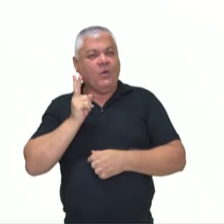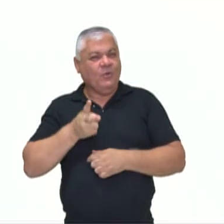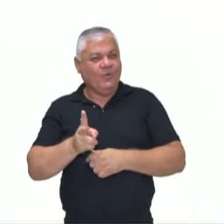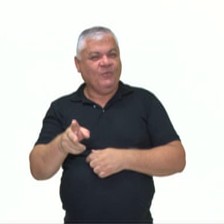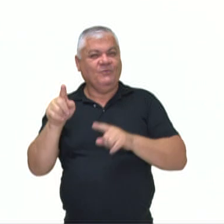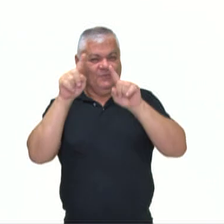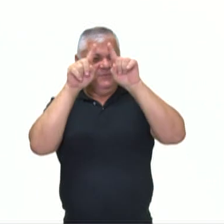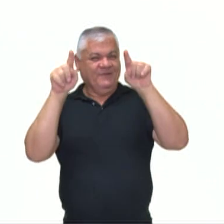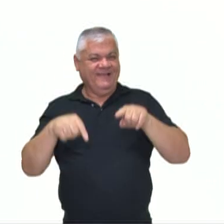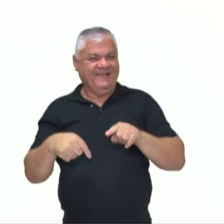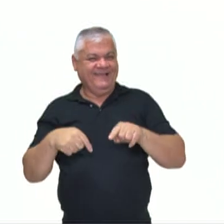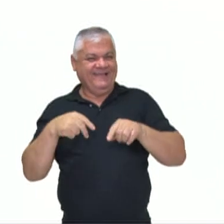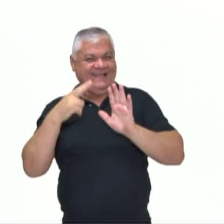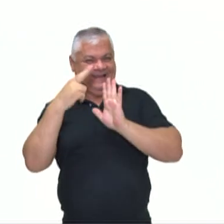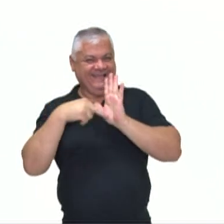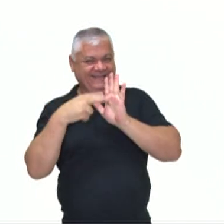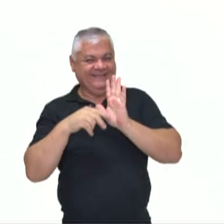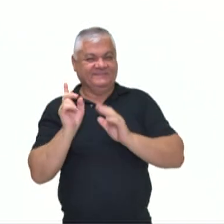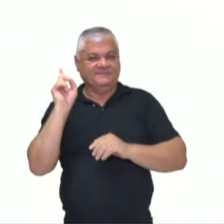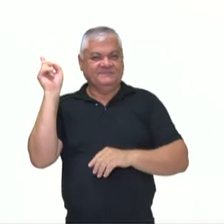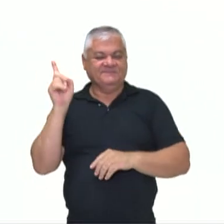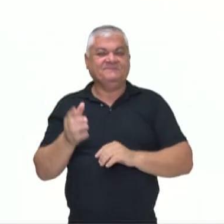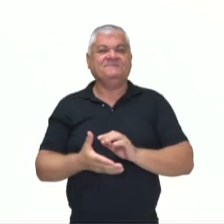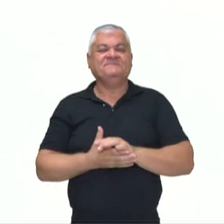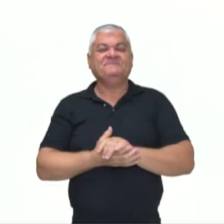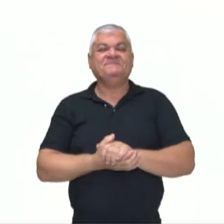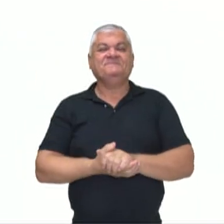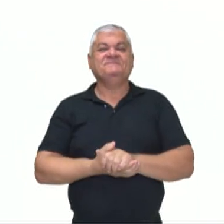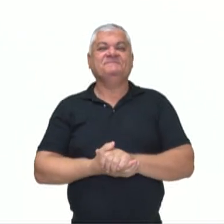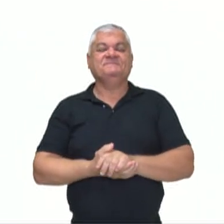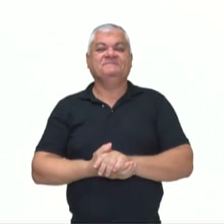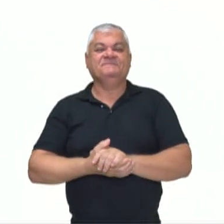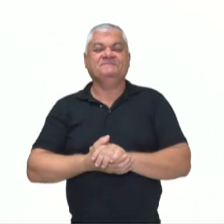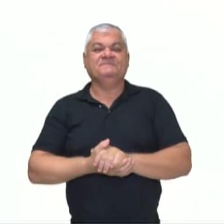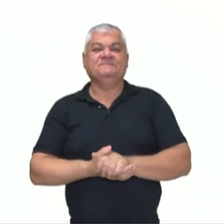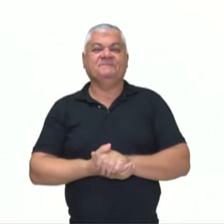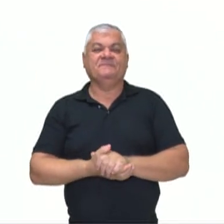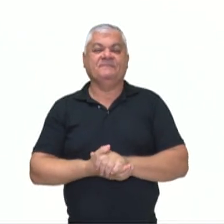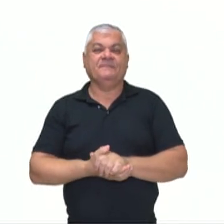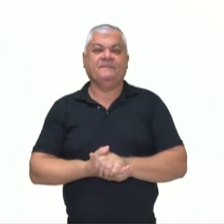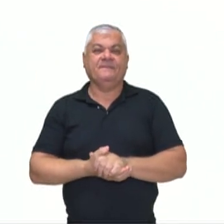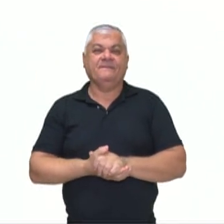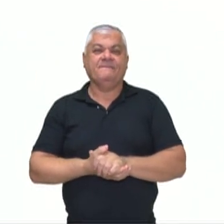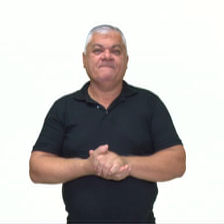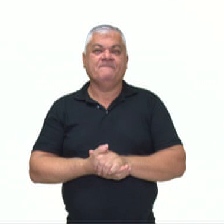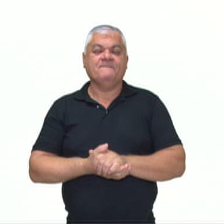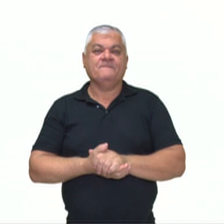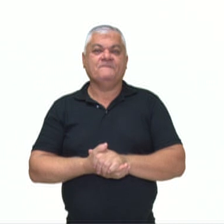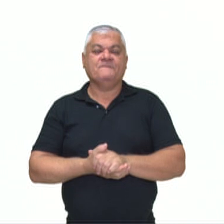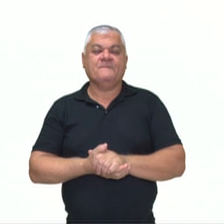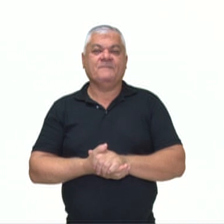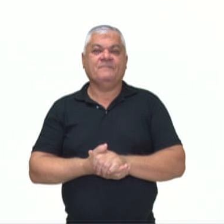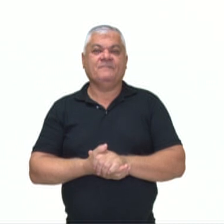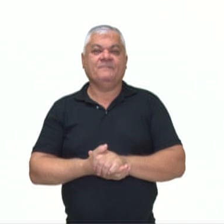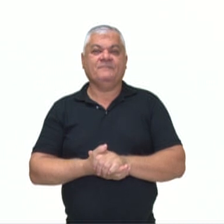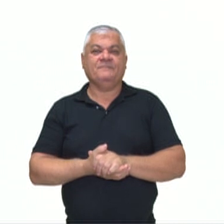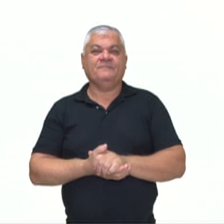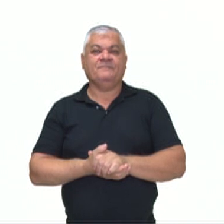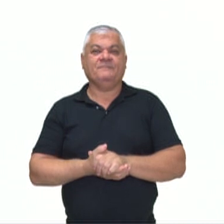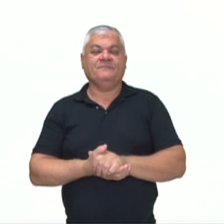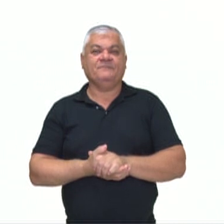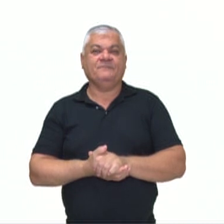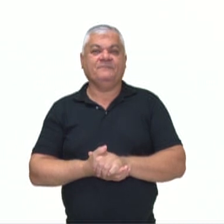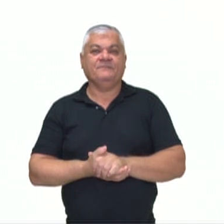uma fiesta de despedida. Sí. Ella va a viajar en 30 de mayo. Su hermano me lo ha dicho ahorita. Estoy hablando con él